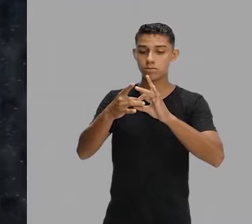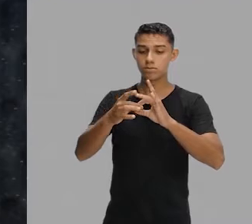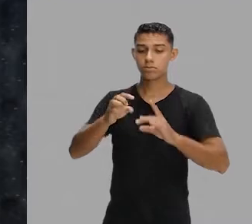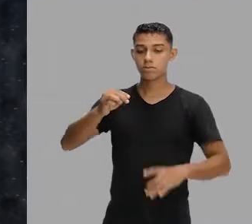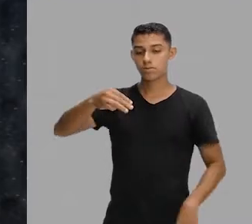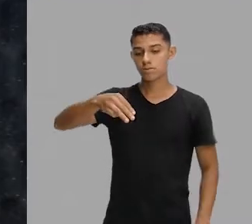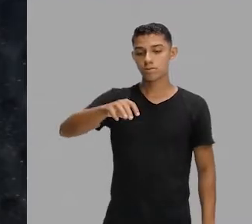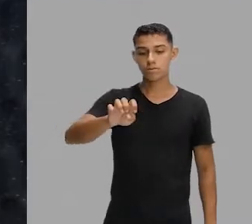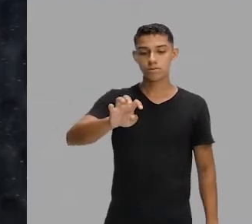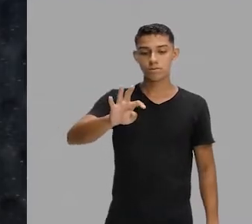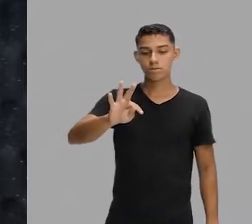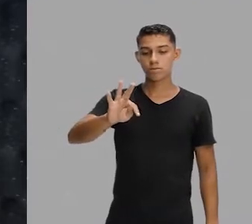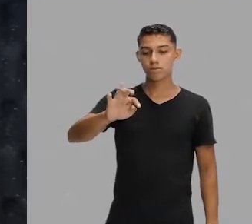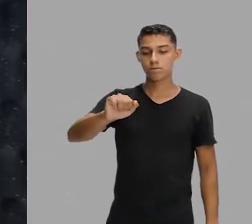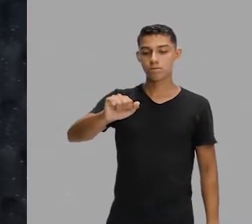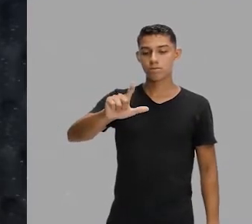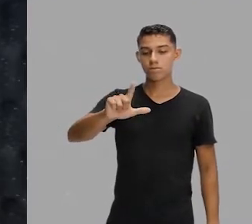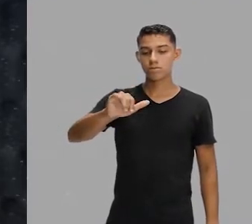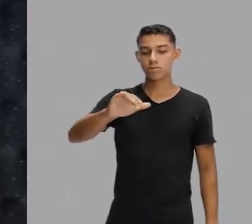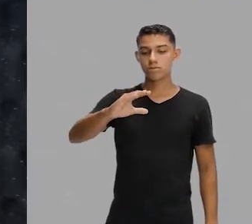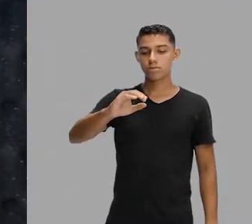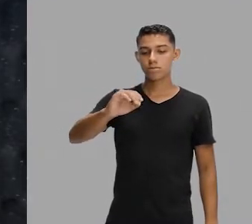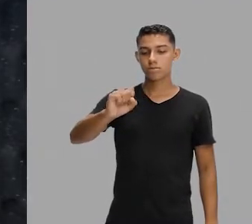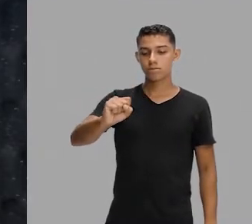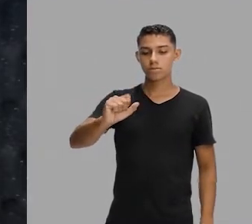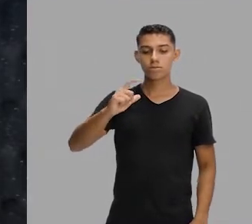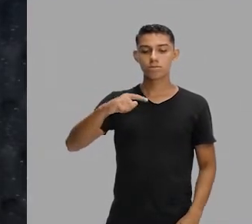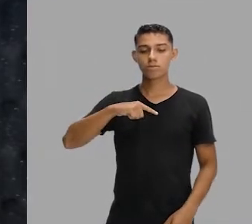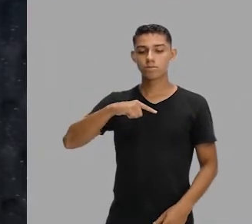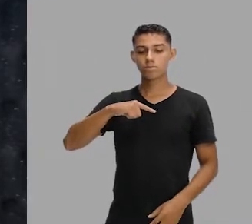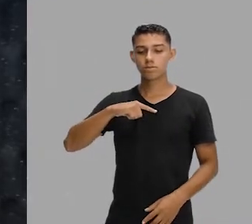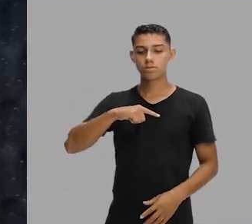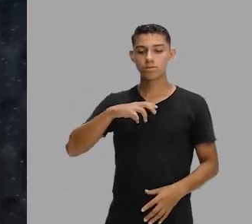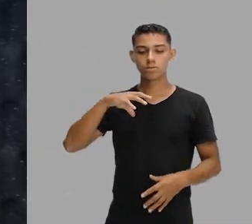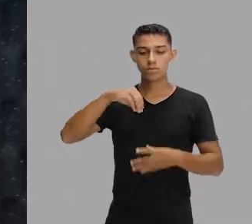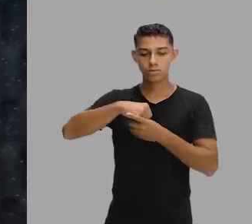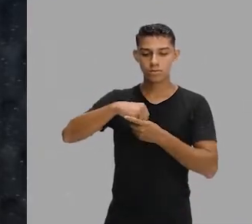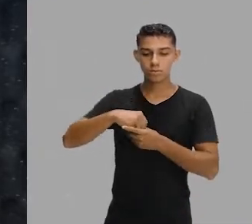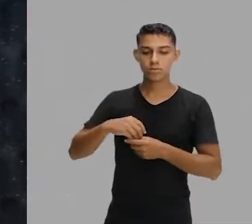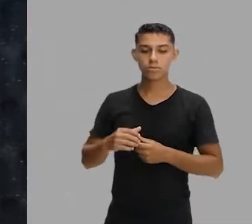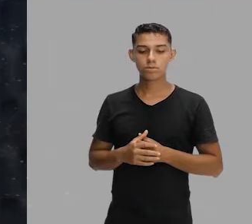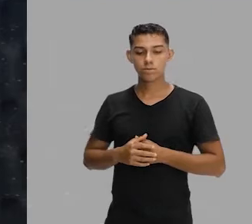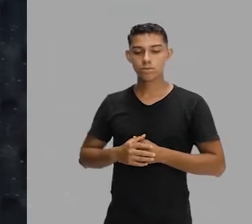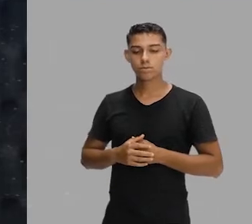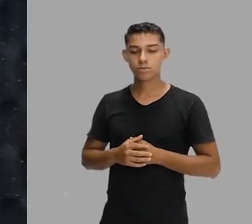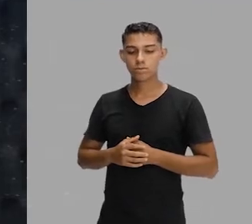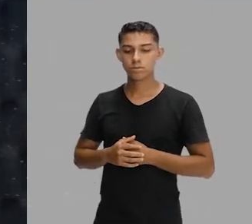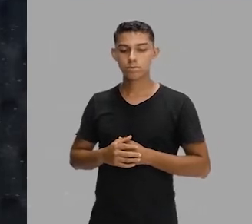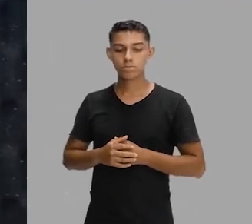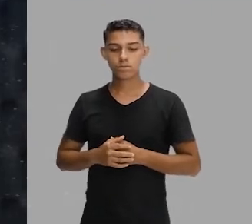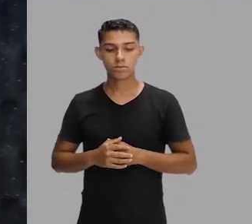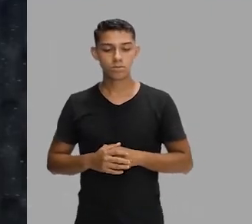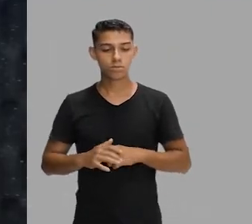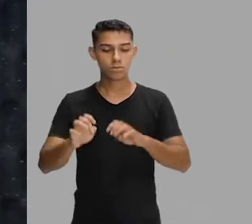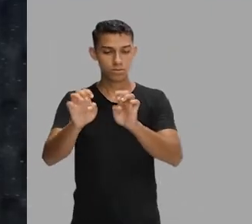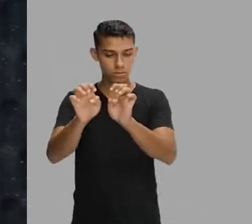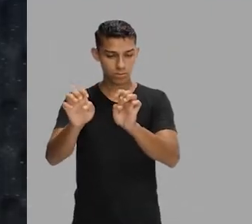metálicos apresentam o quê? Cobre na sua composição. Bom, a estrutura dos